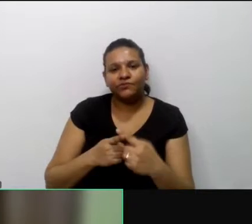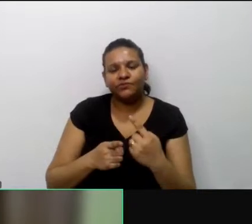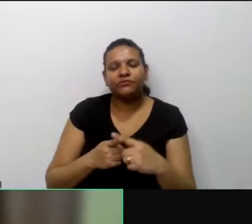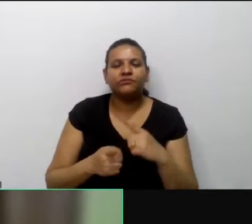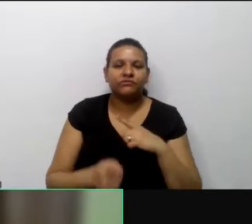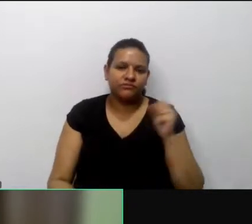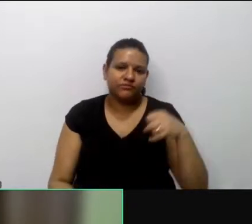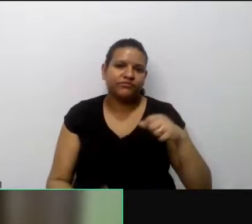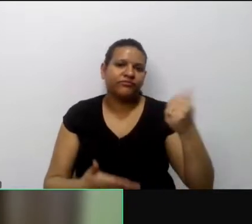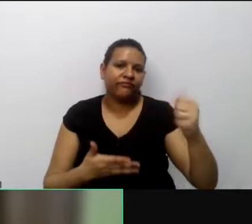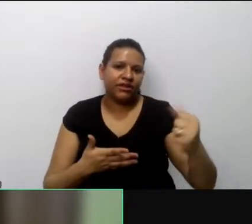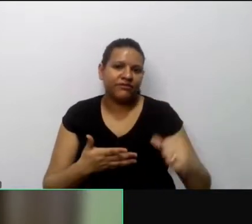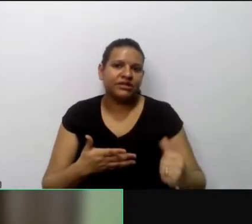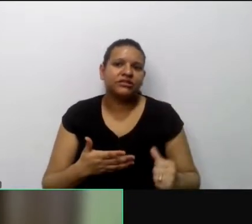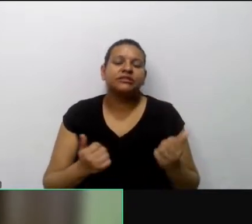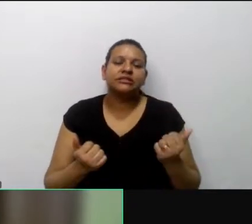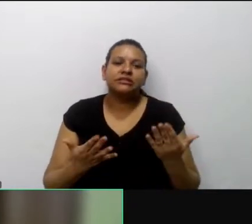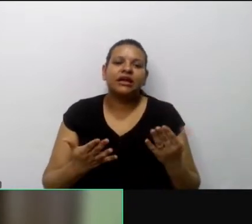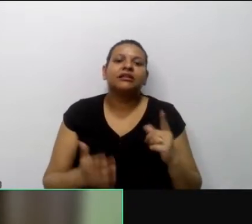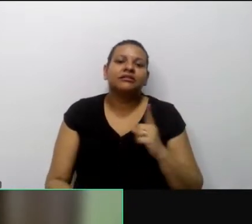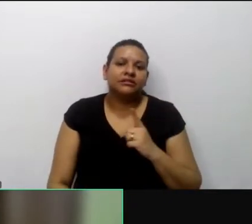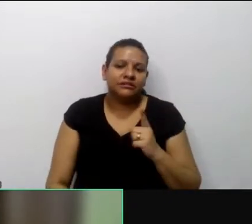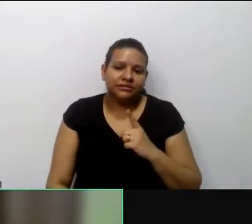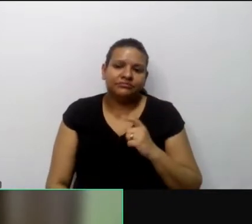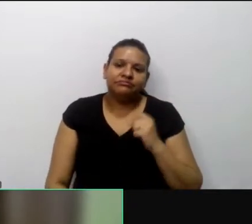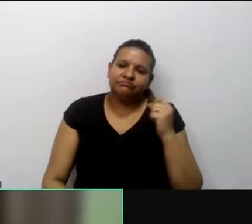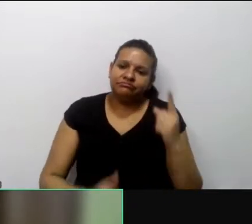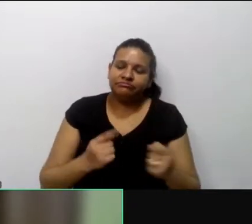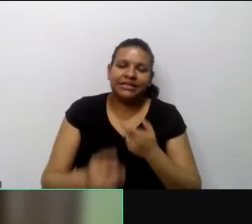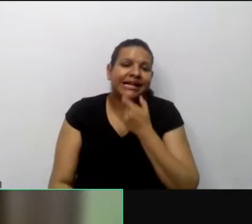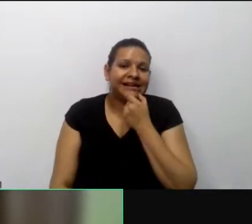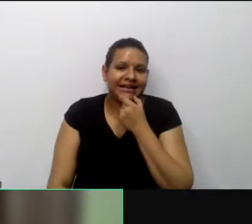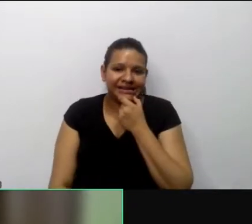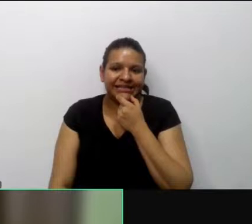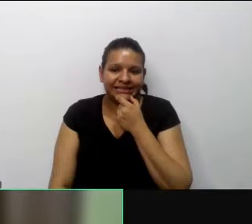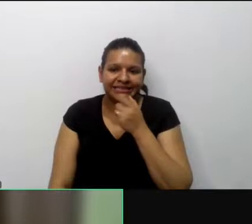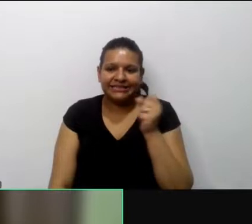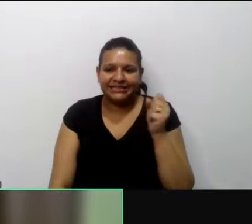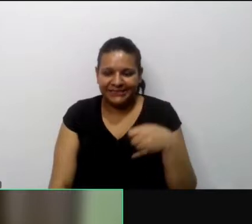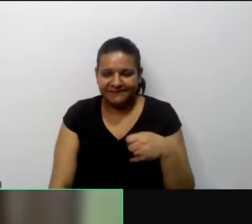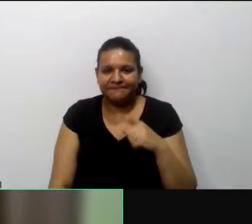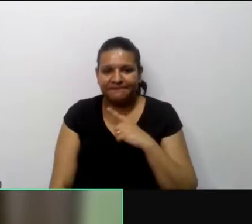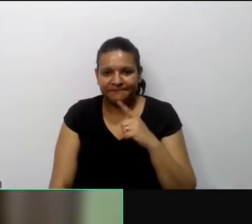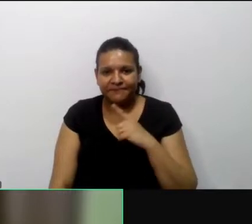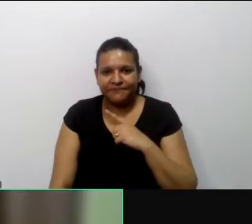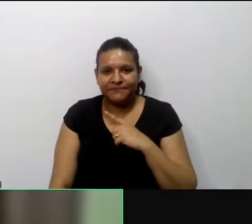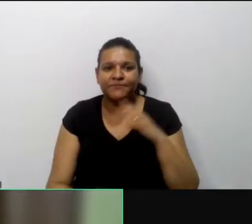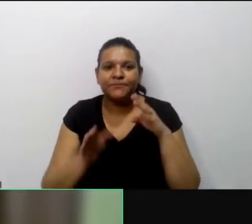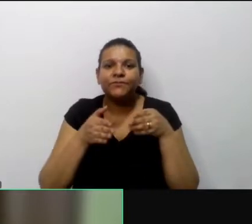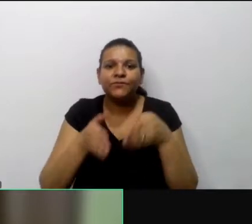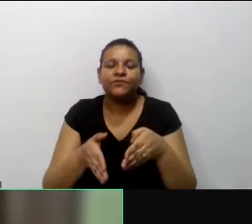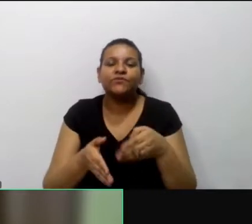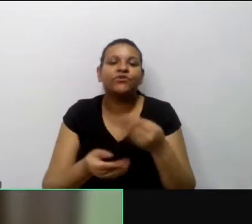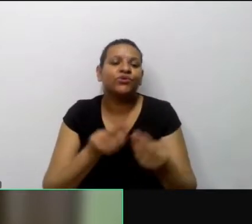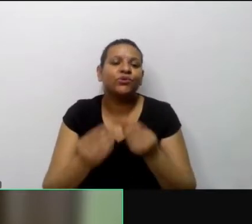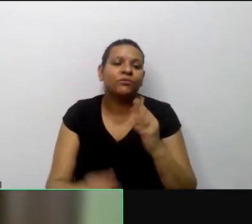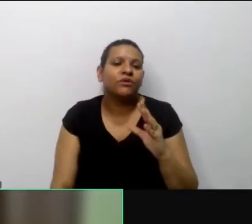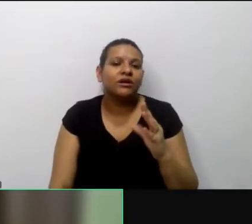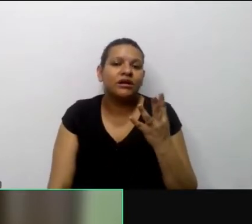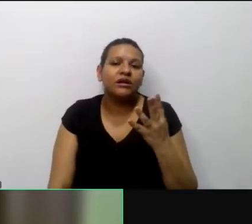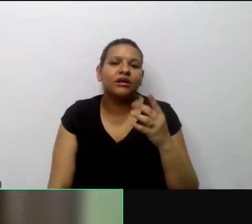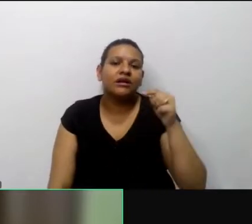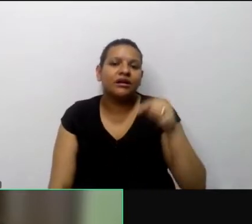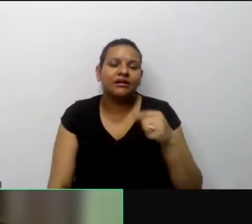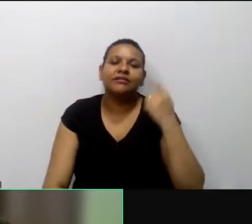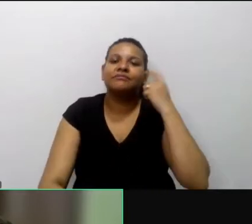avaliações externas na escola, e muitas vezes, né, em língua inglesa, isso se torna bastante comum, especialmente se estamos num contexto como eu apresentei aqui,